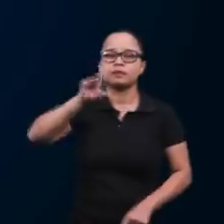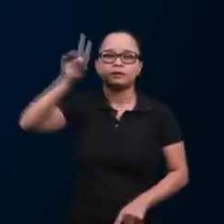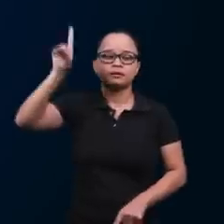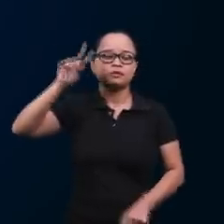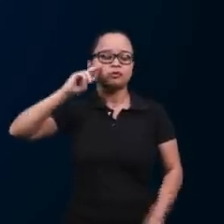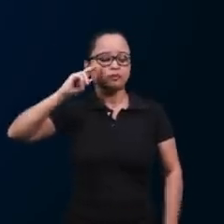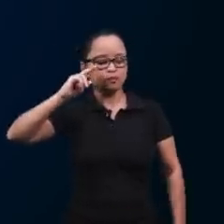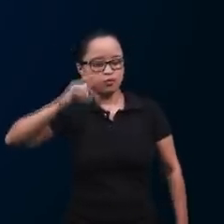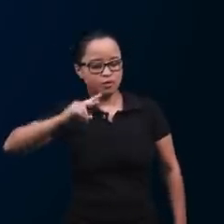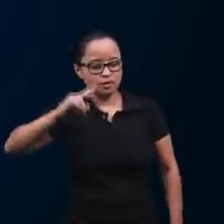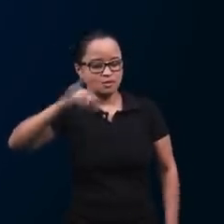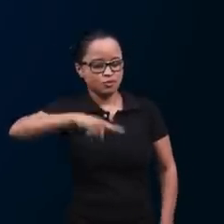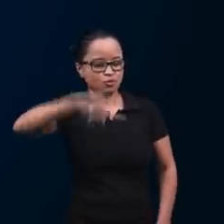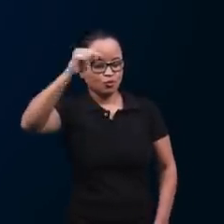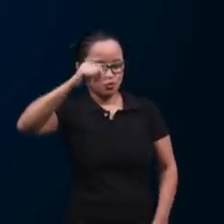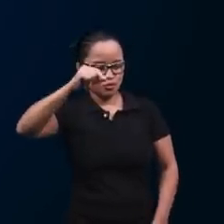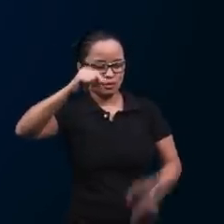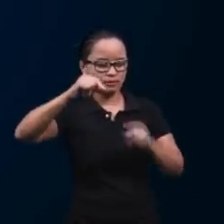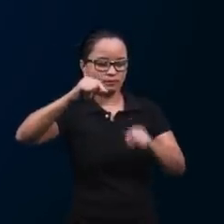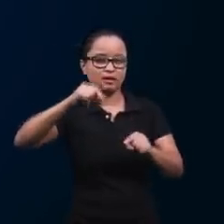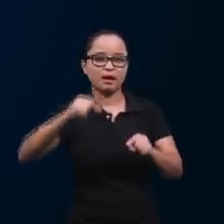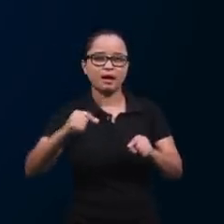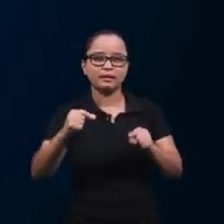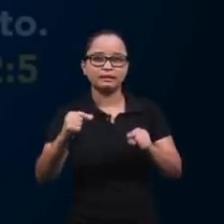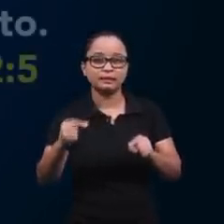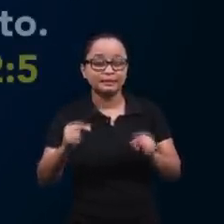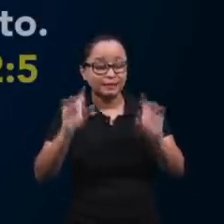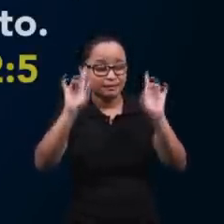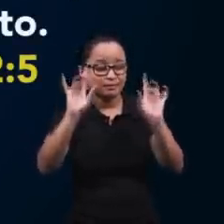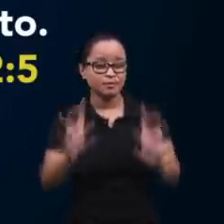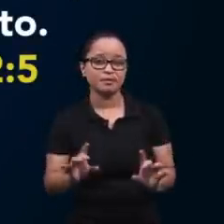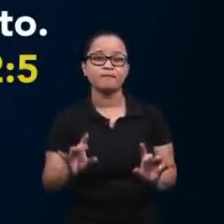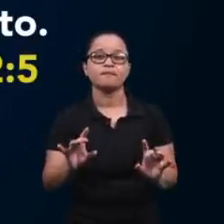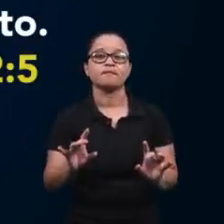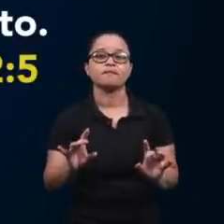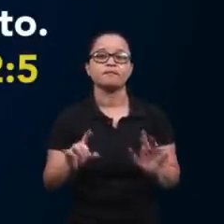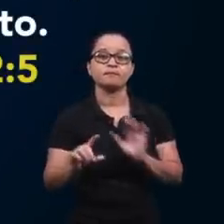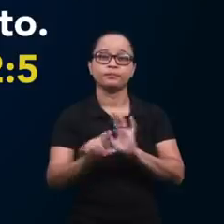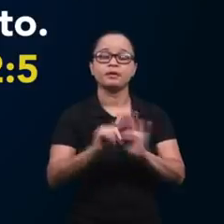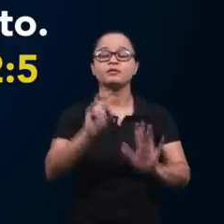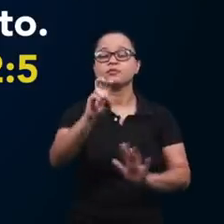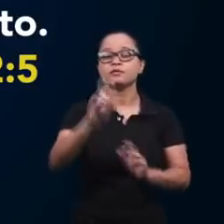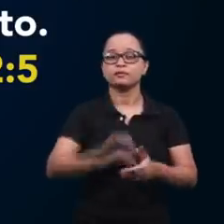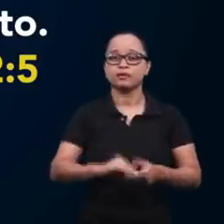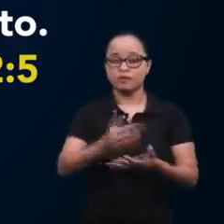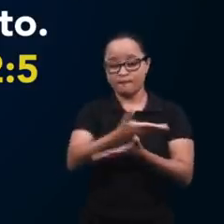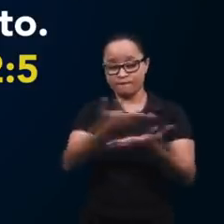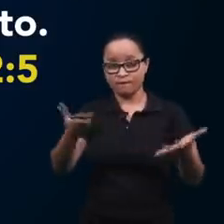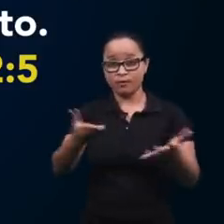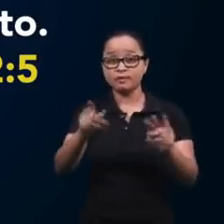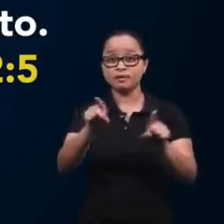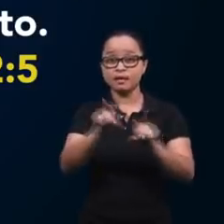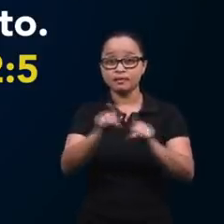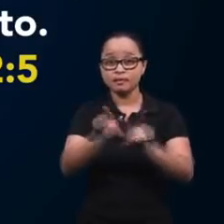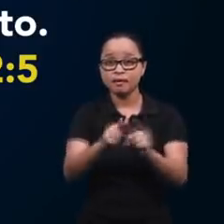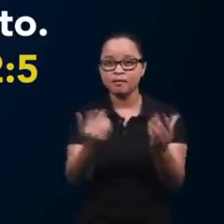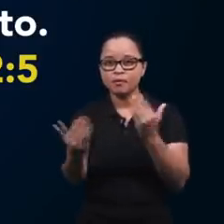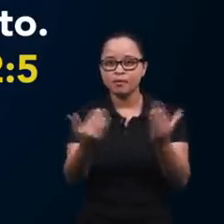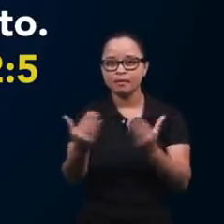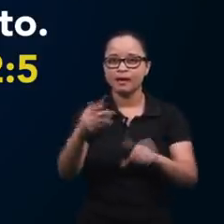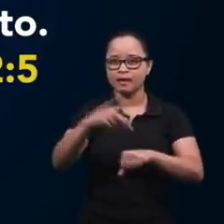Deus Eleita e preciosa preço sim vós também como pedras